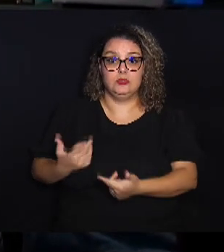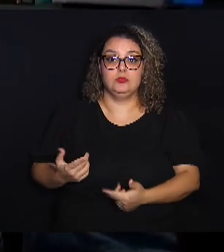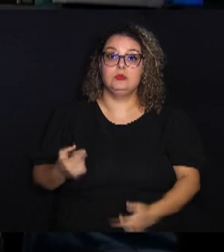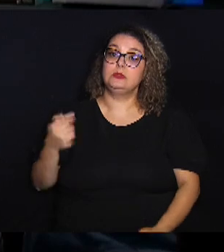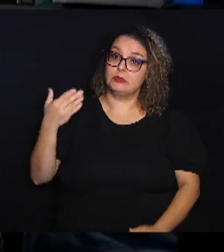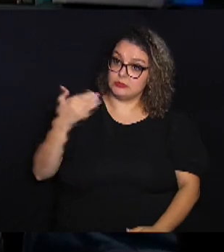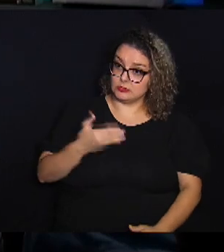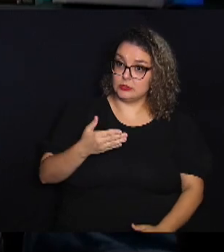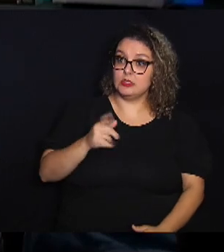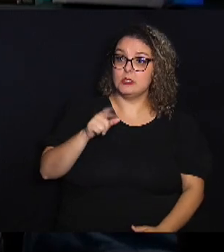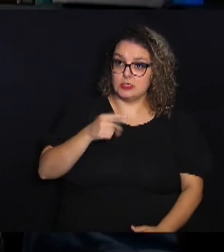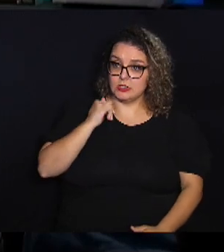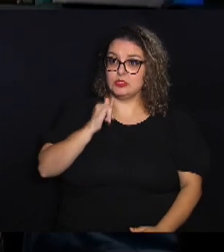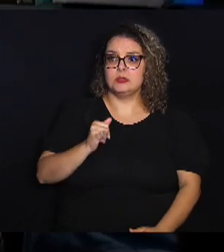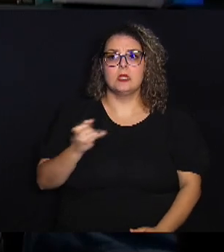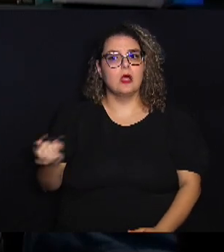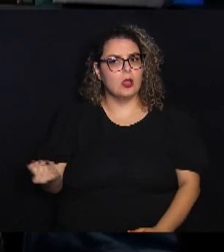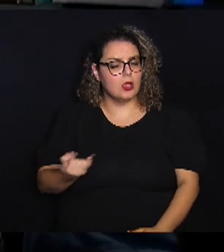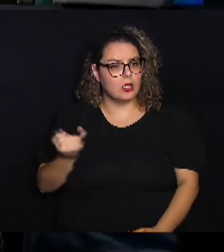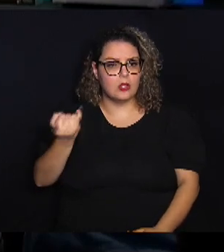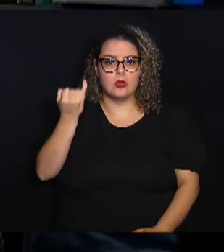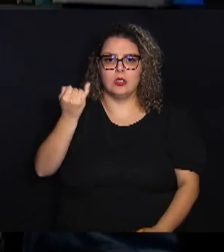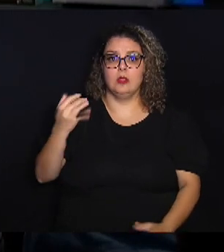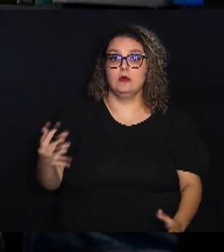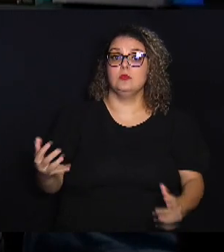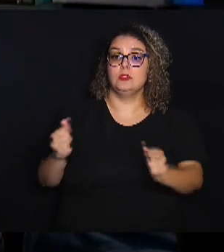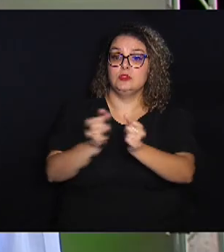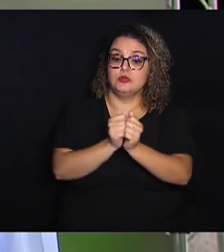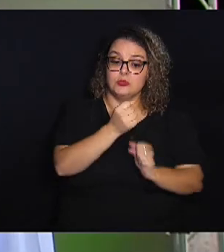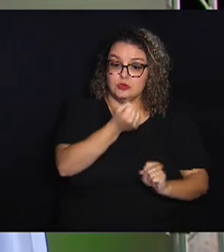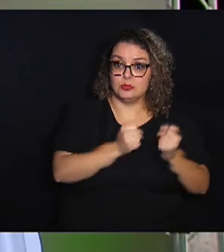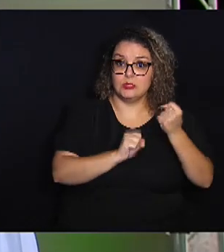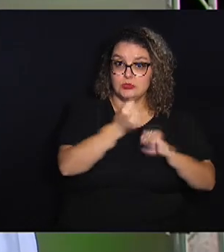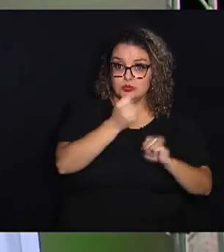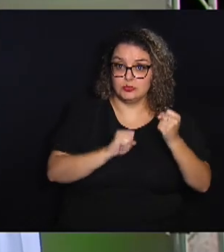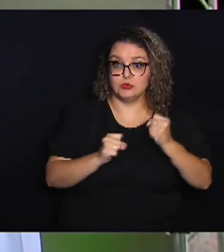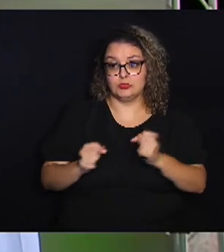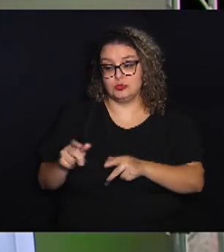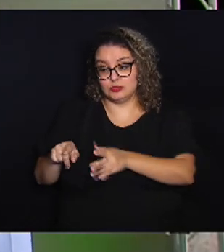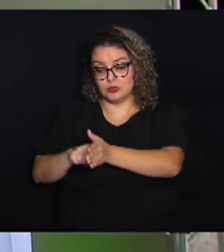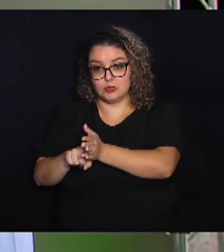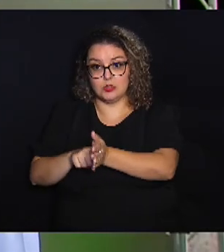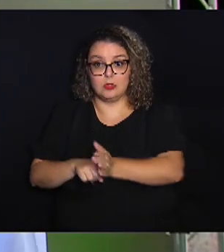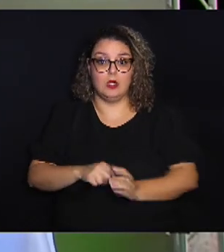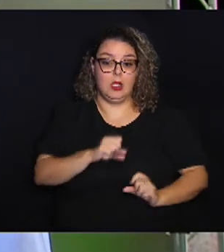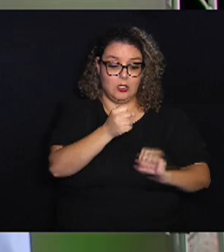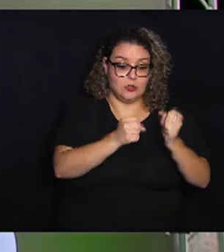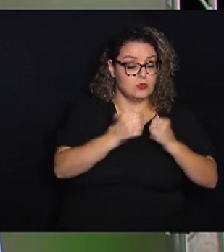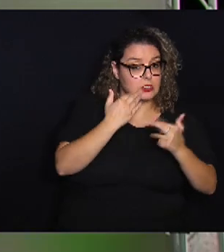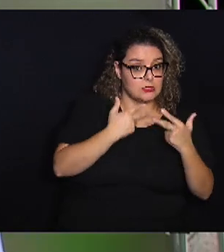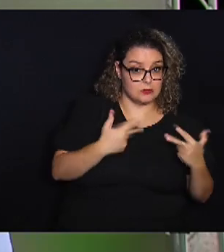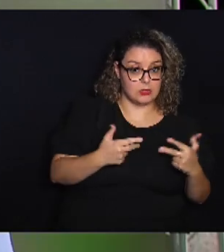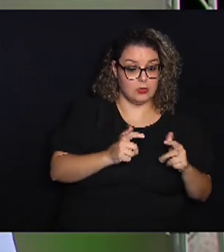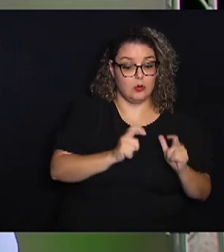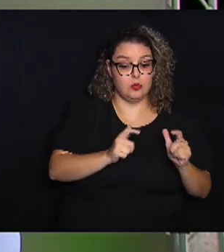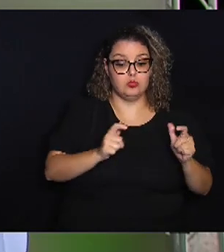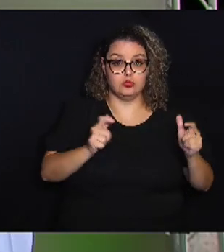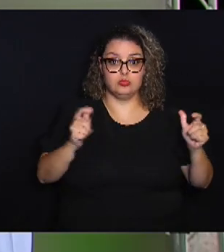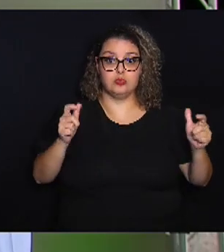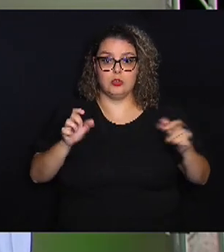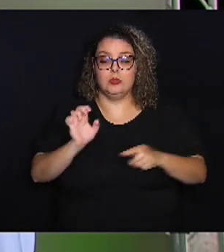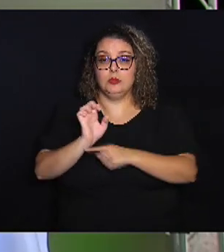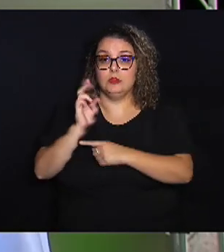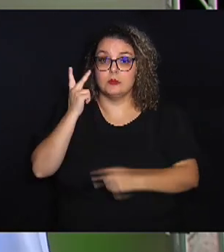que é fundamental aproximar a indústria da pesquisa. A indústria da alimentação, ela tem crescido muito no estado de São